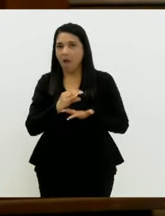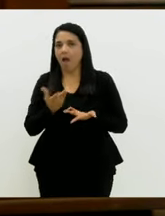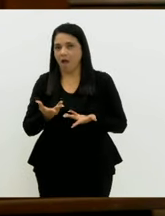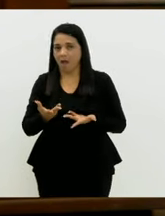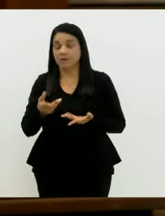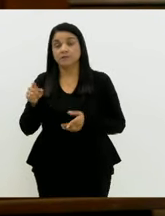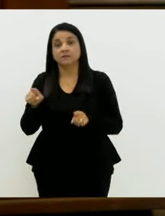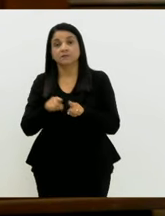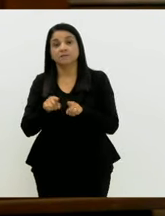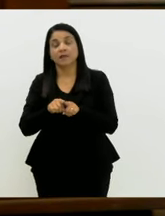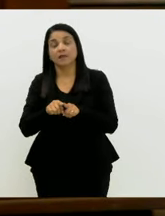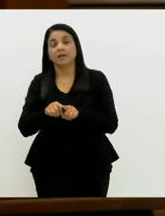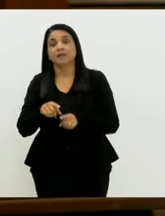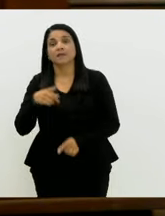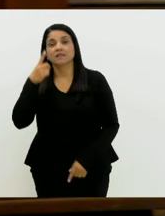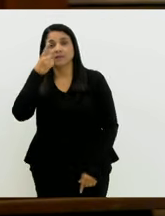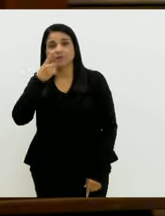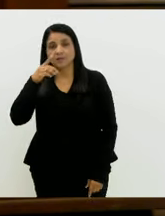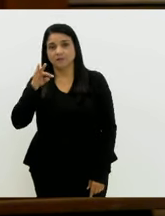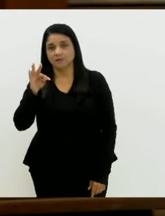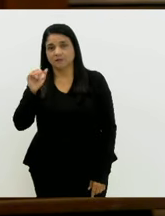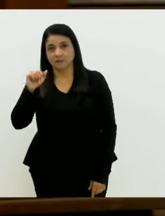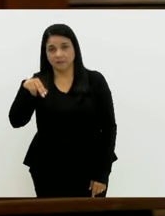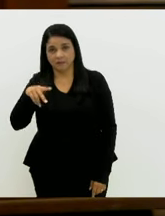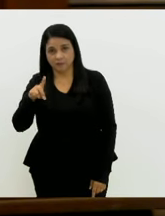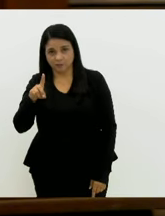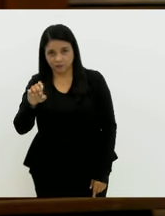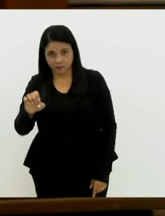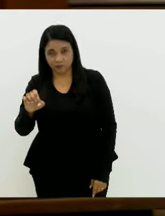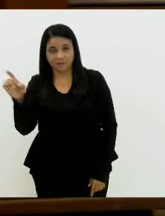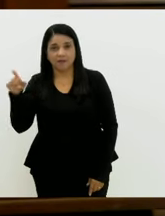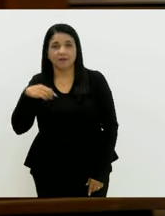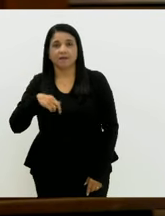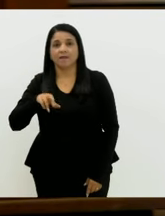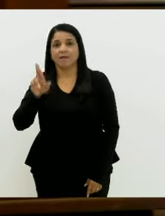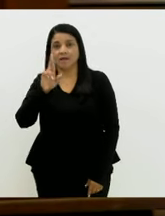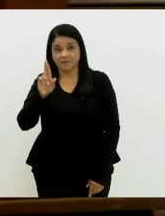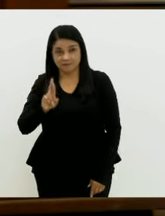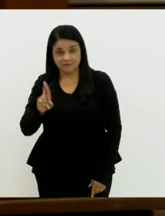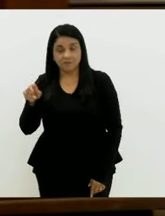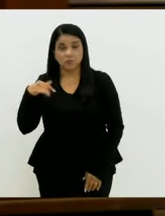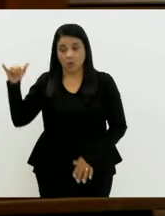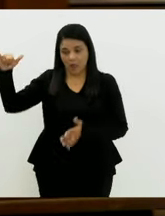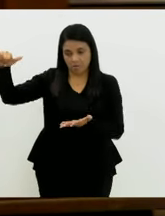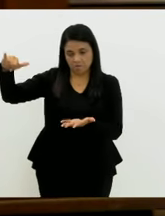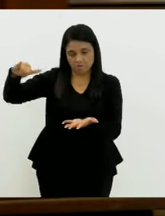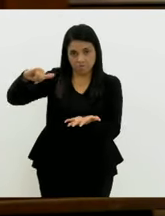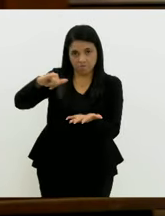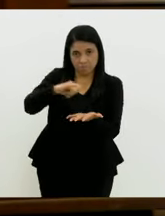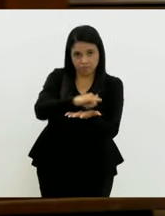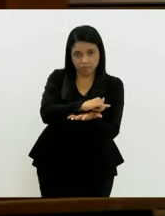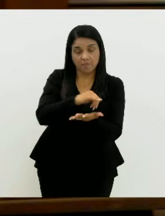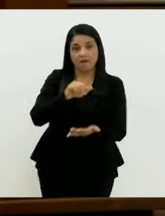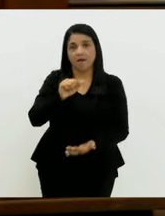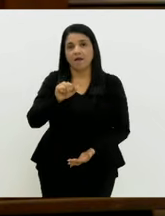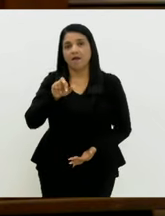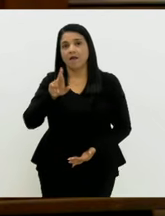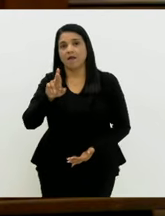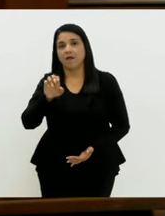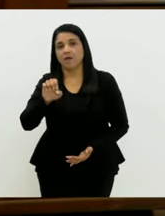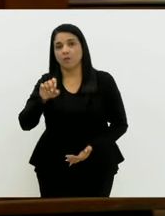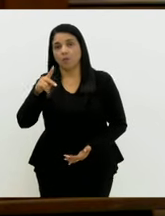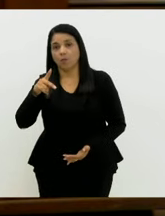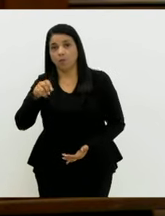Tandy tem lá em Resende um aeroporto, né, que imaginamos também que lá